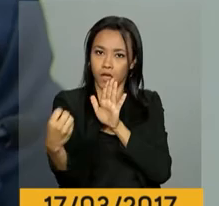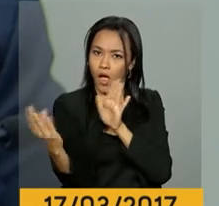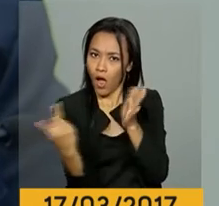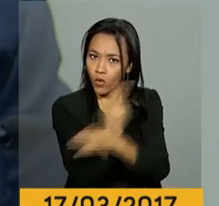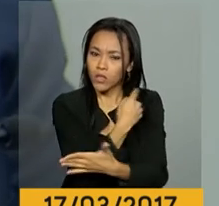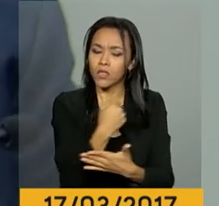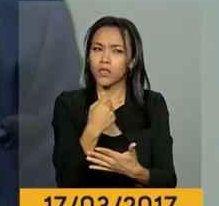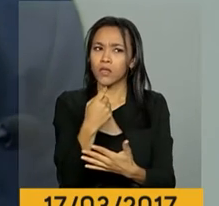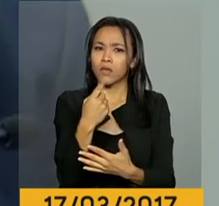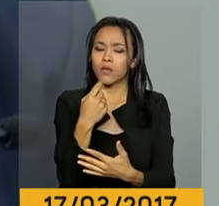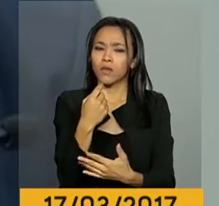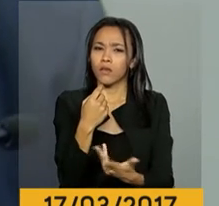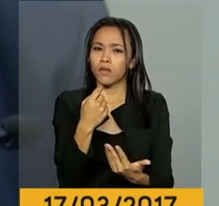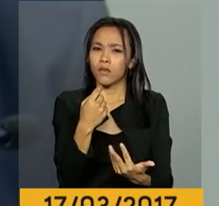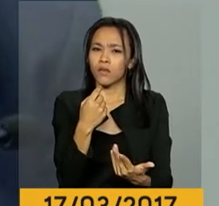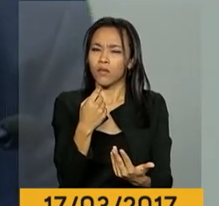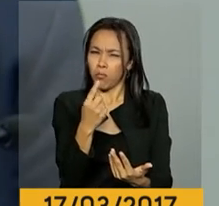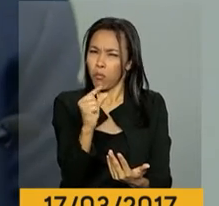Num prazo de